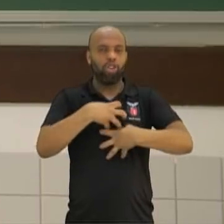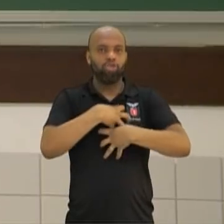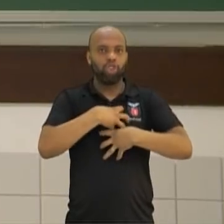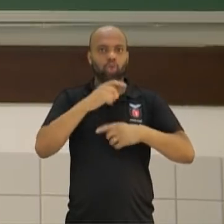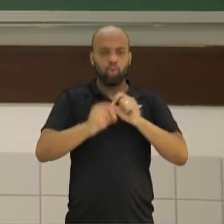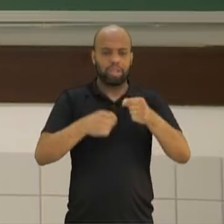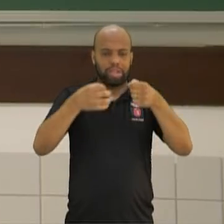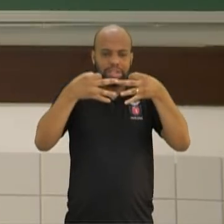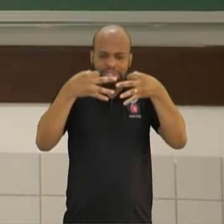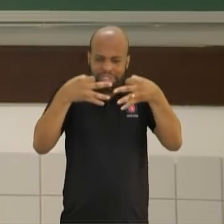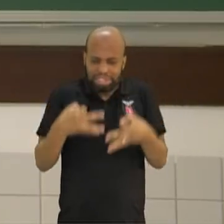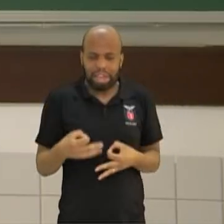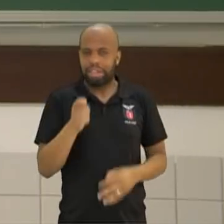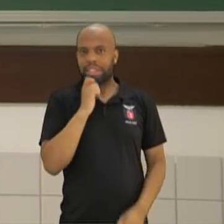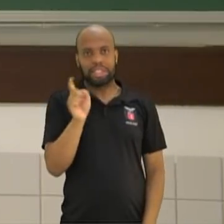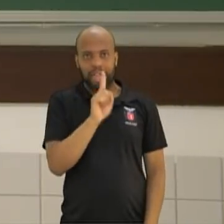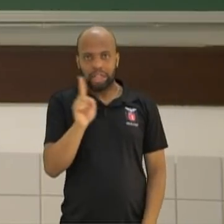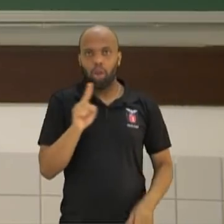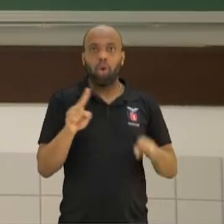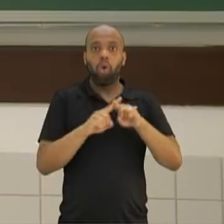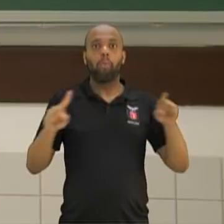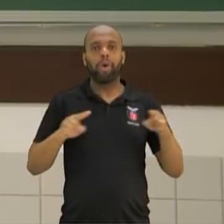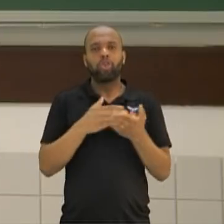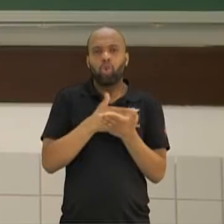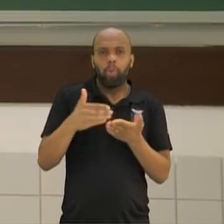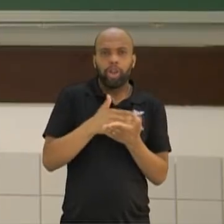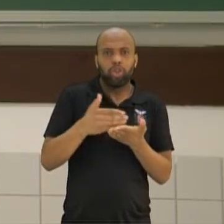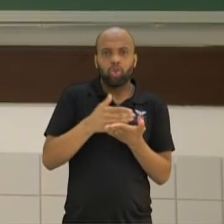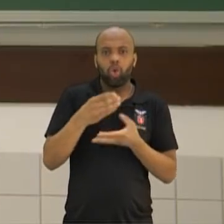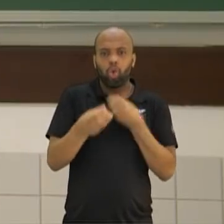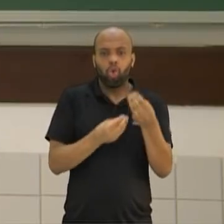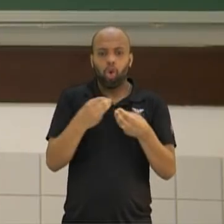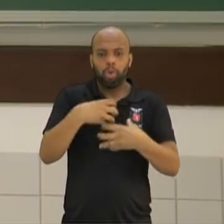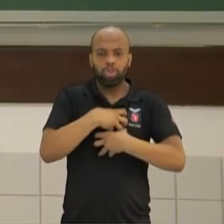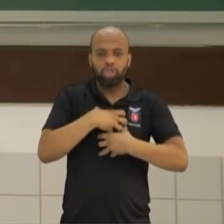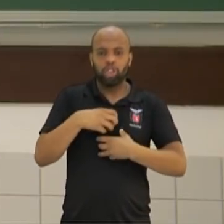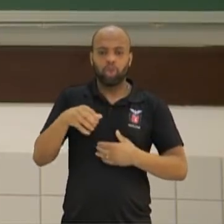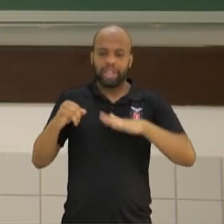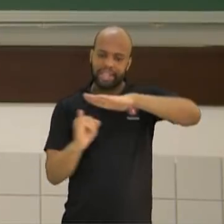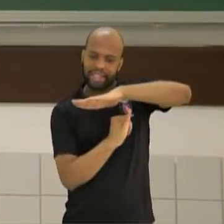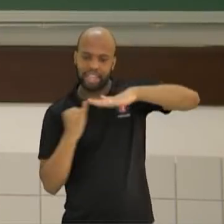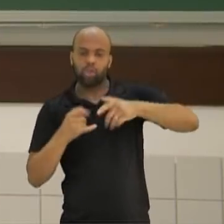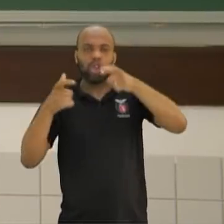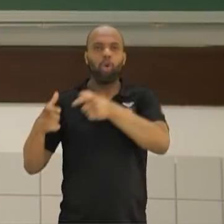não exatamente colocada, da distribuição espacial das indústrias.